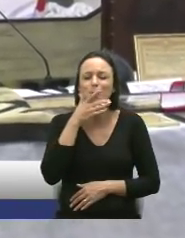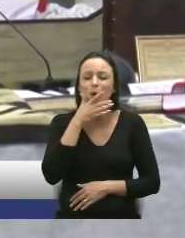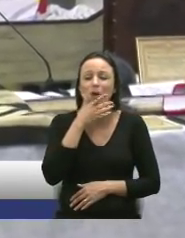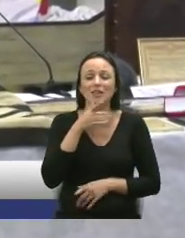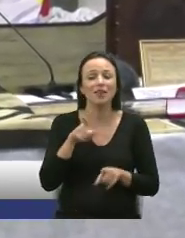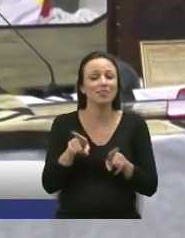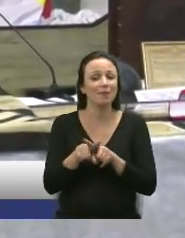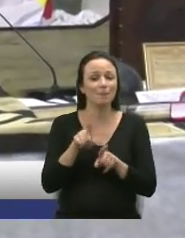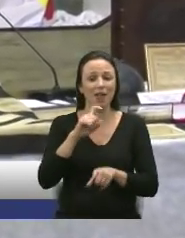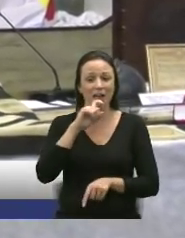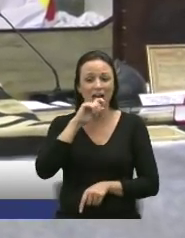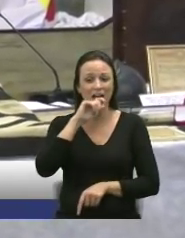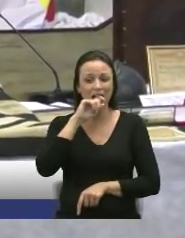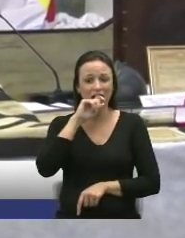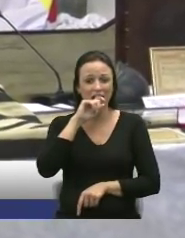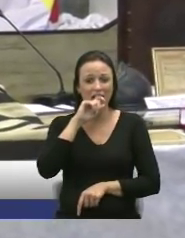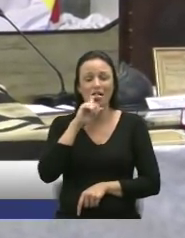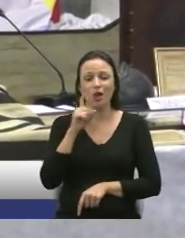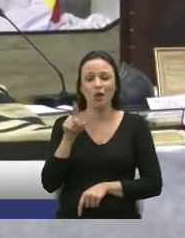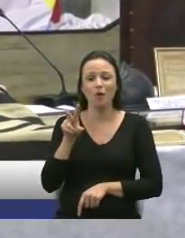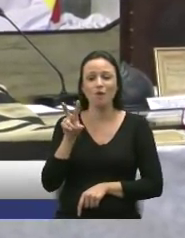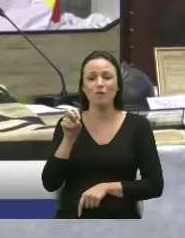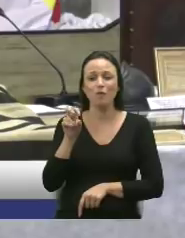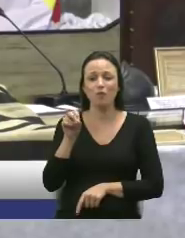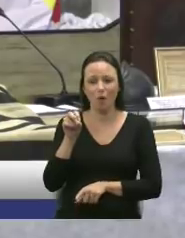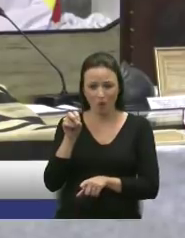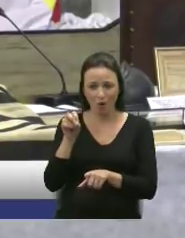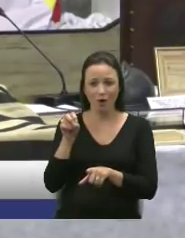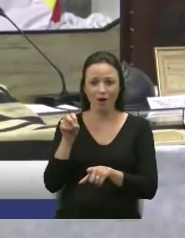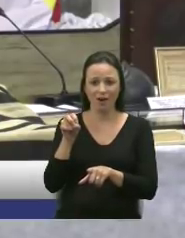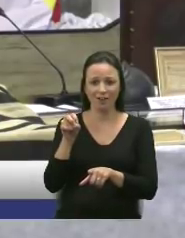invejável de vovô,